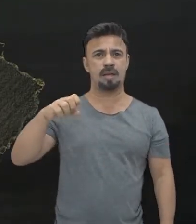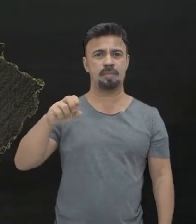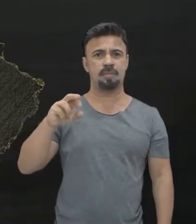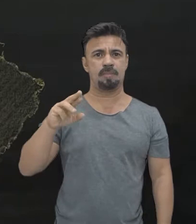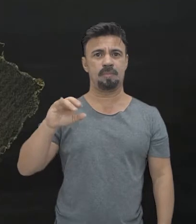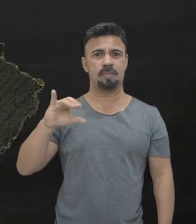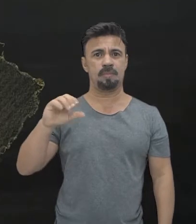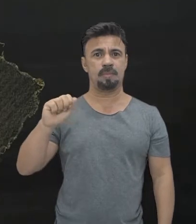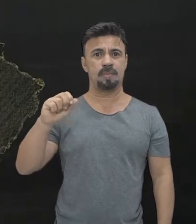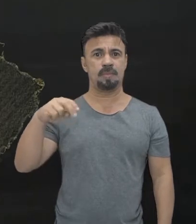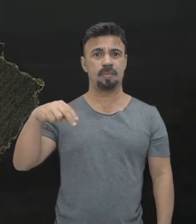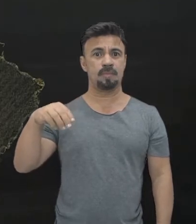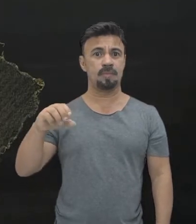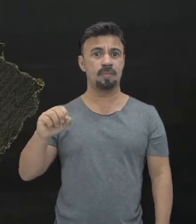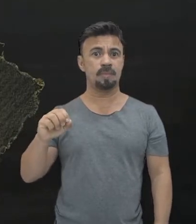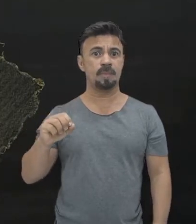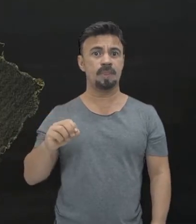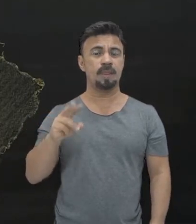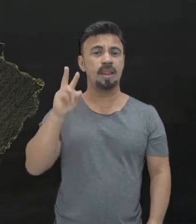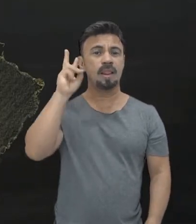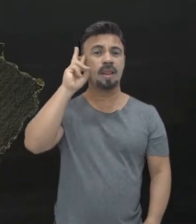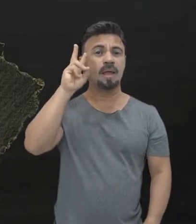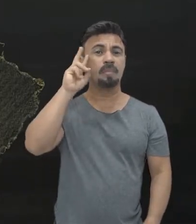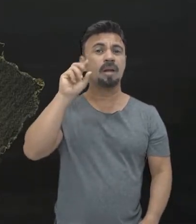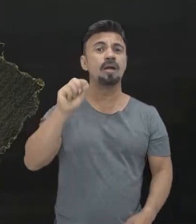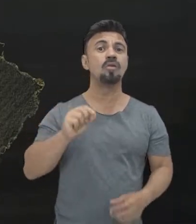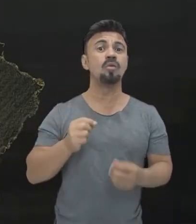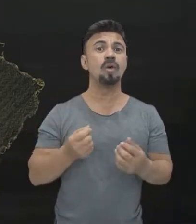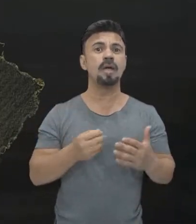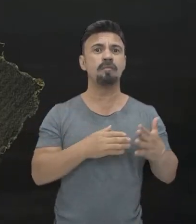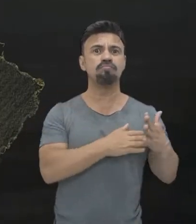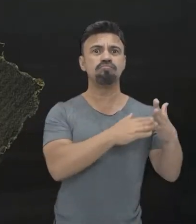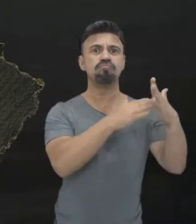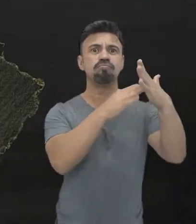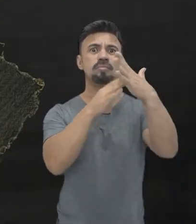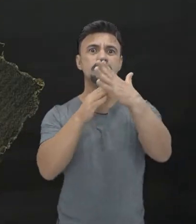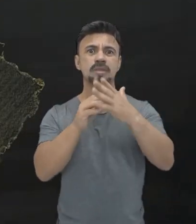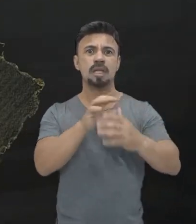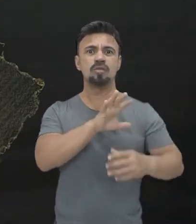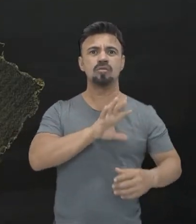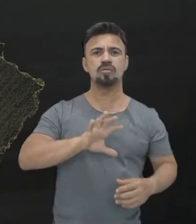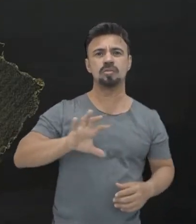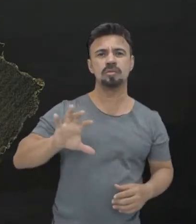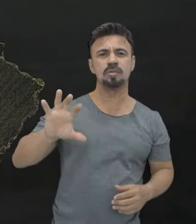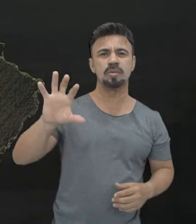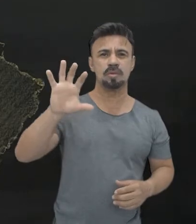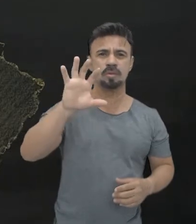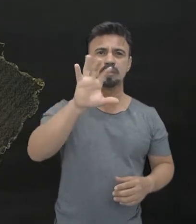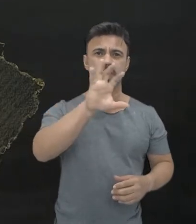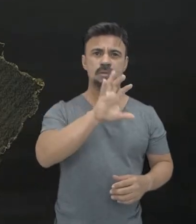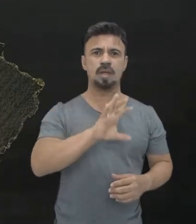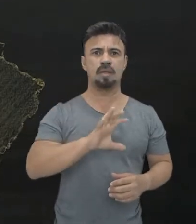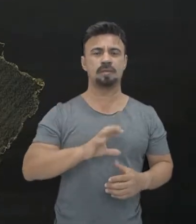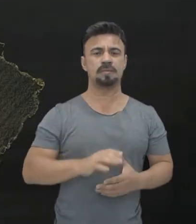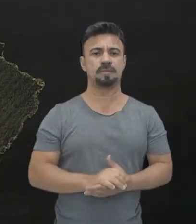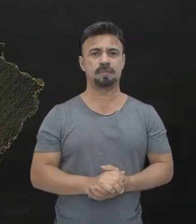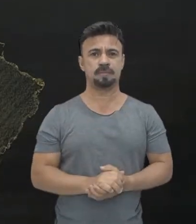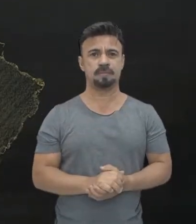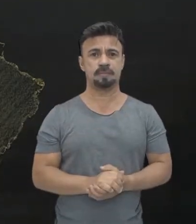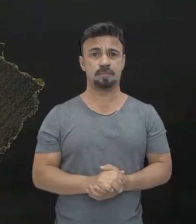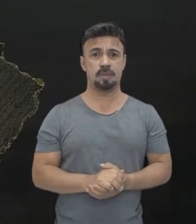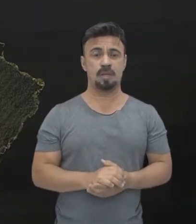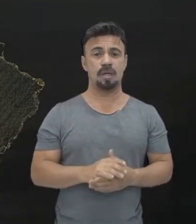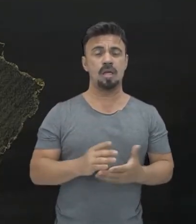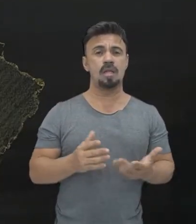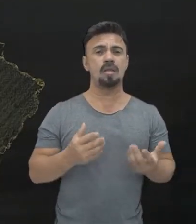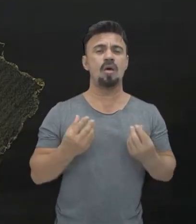de regionalização, um processo de delimitação do espaço geográfico segundo determinado critério. Então, quando a gente